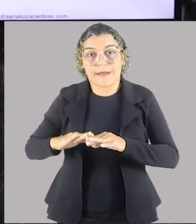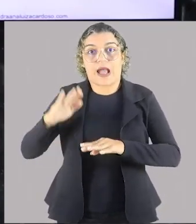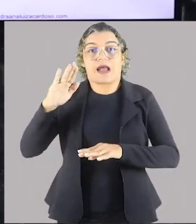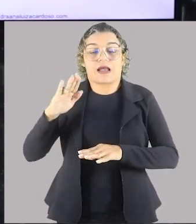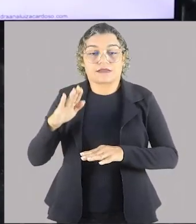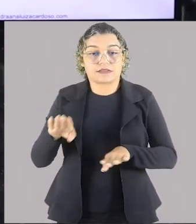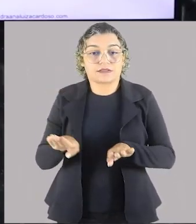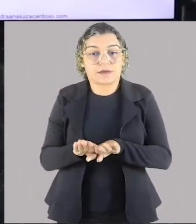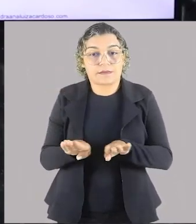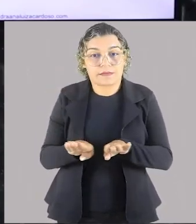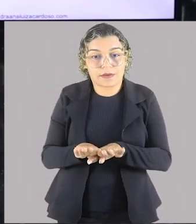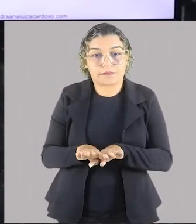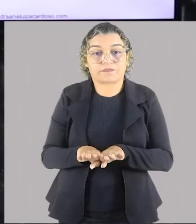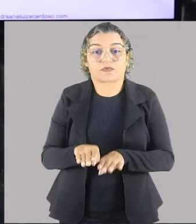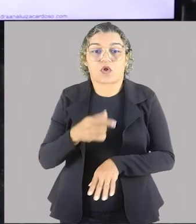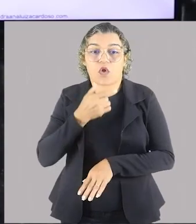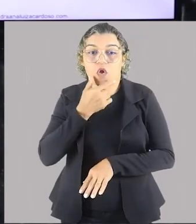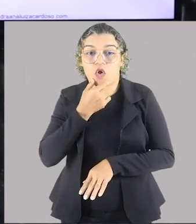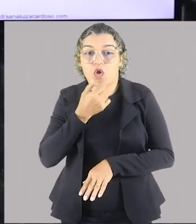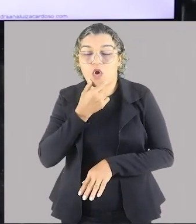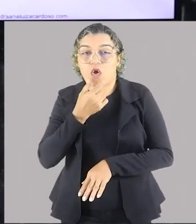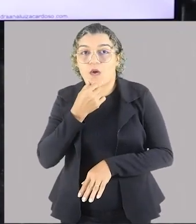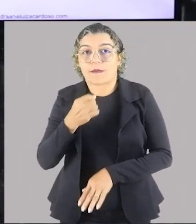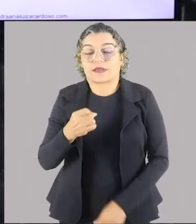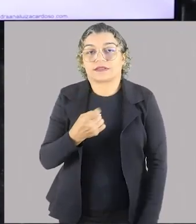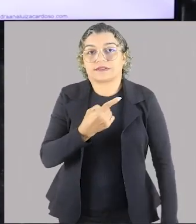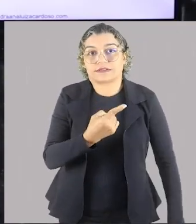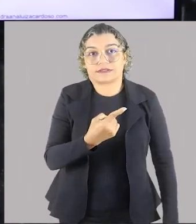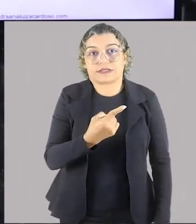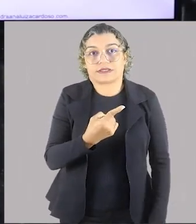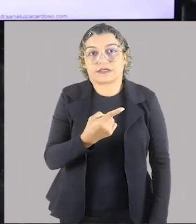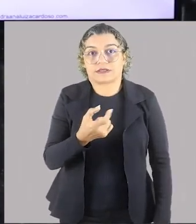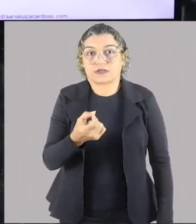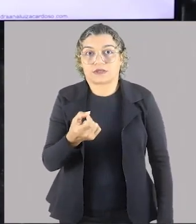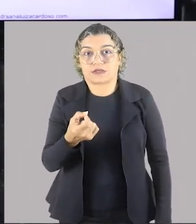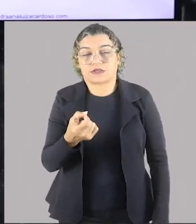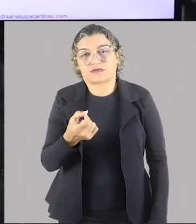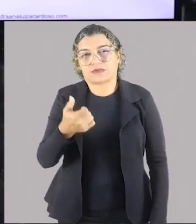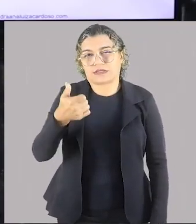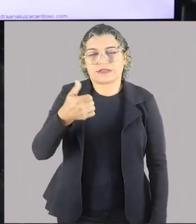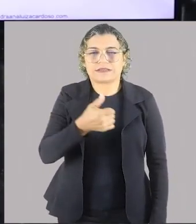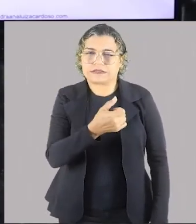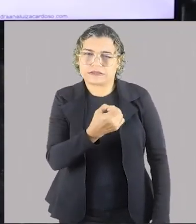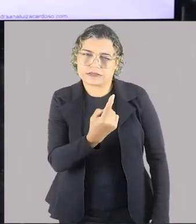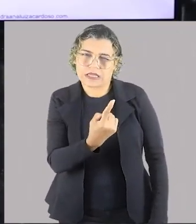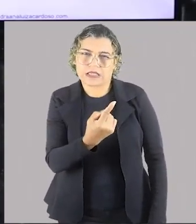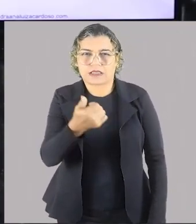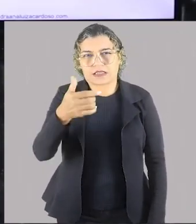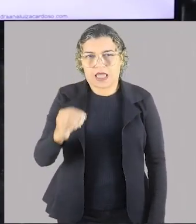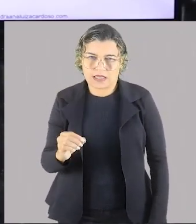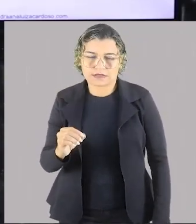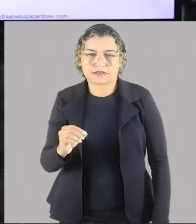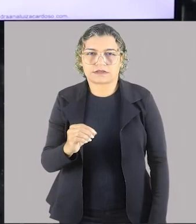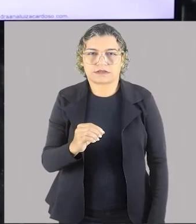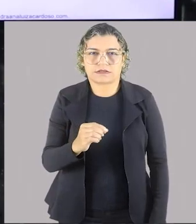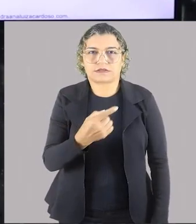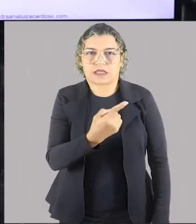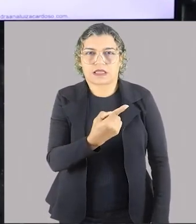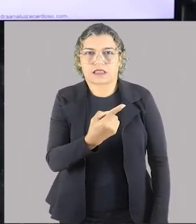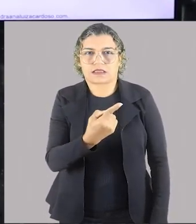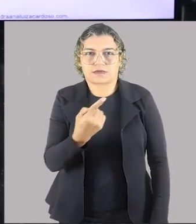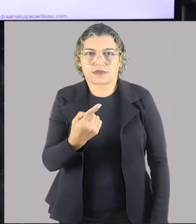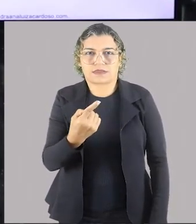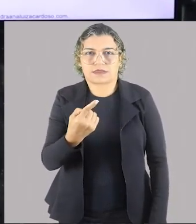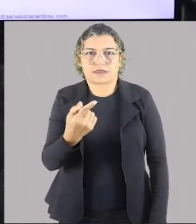indivíduo lá, o homem, ele passou a fita métrica e viu que está com 110 de circunferência abdominal. Então,